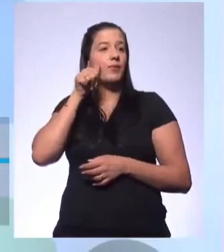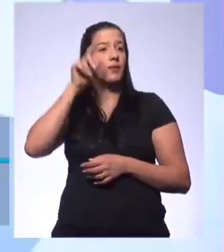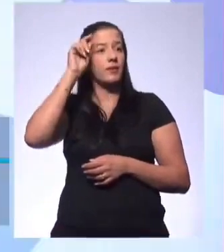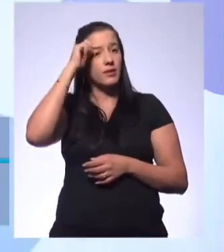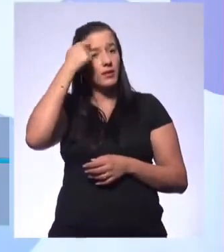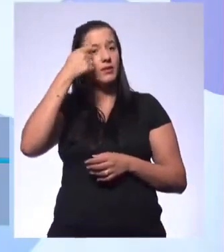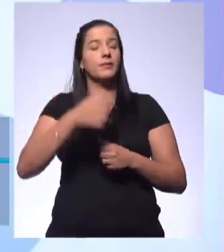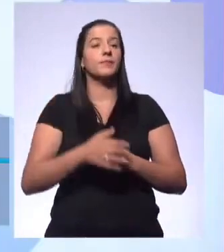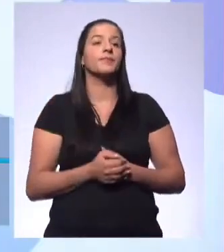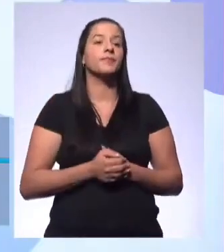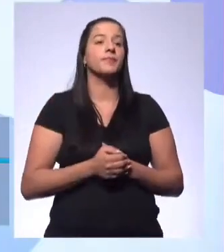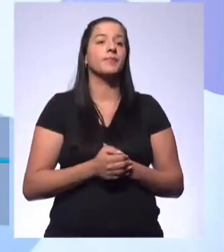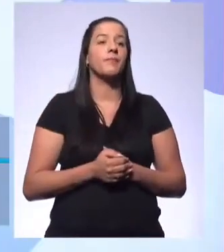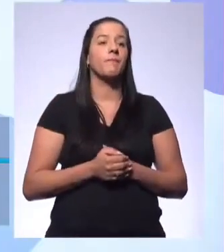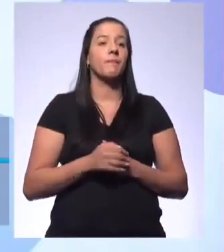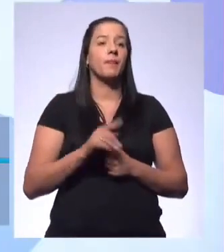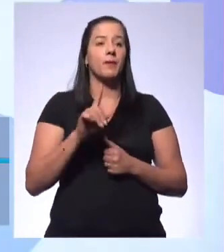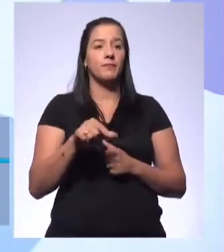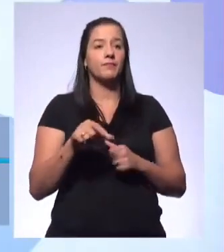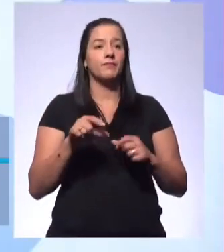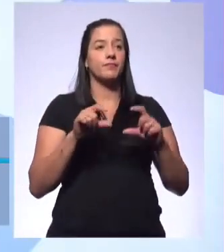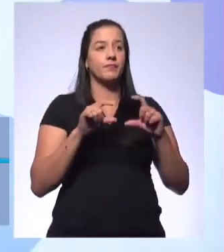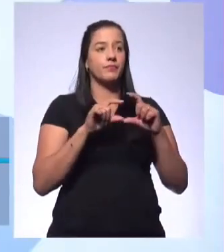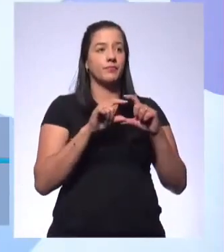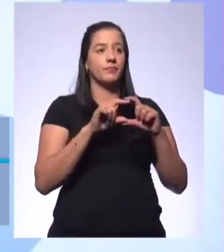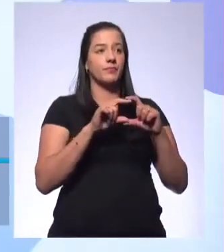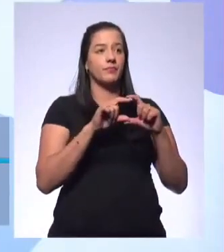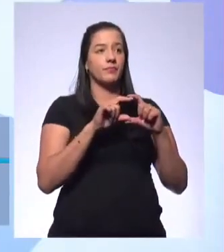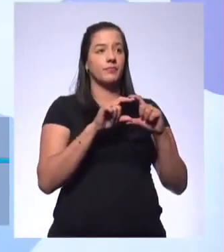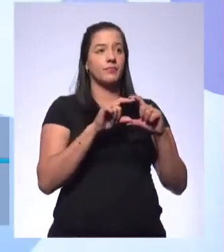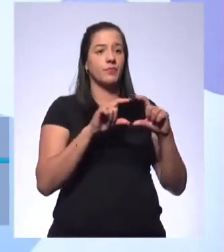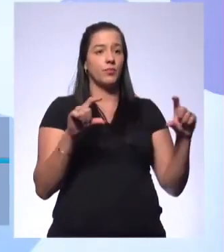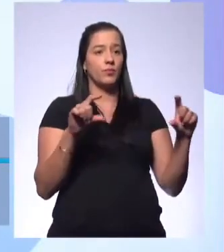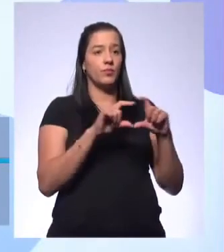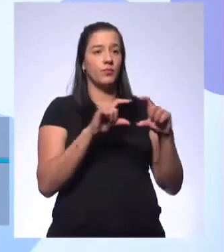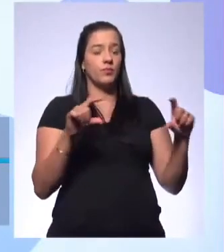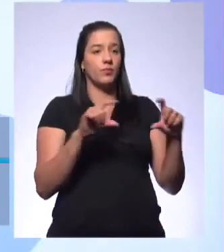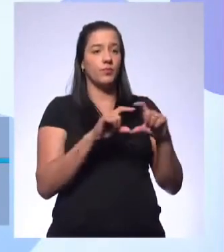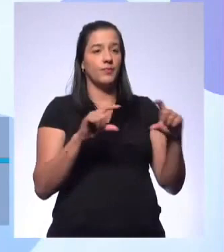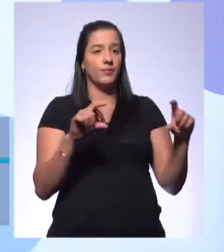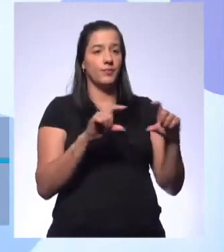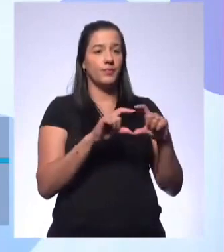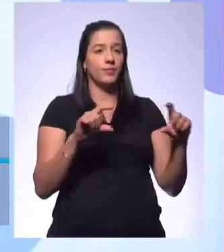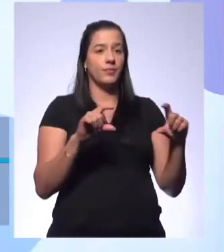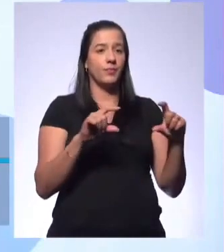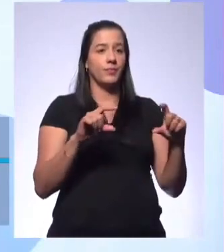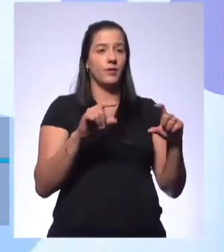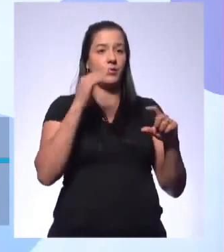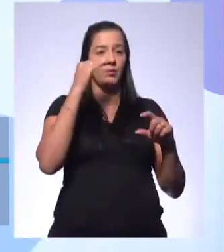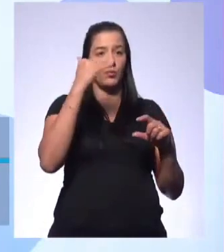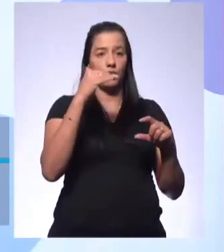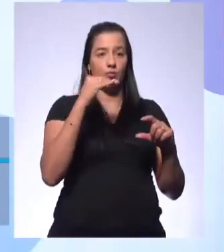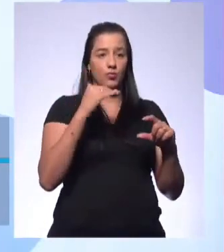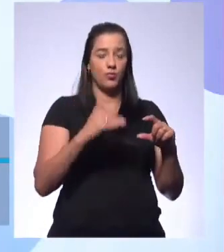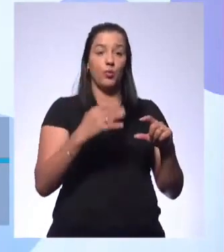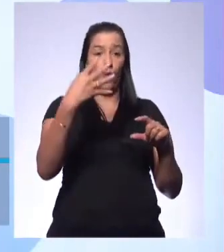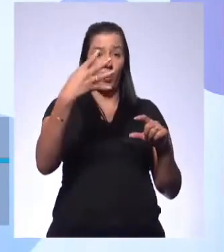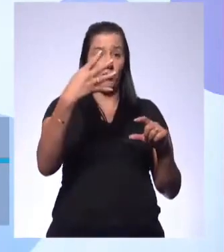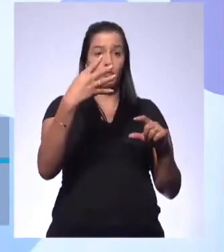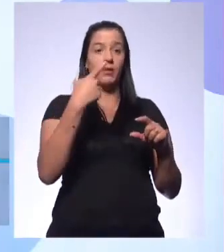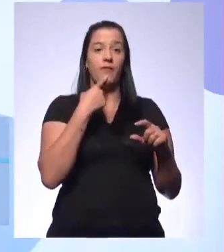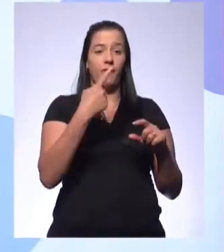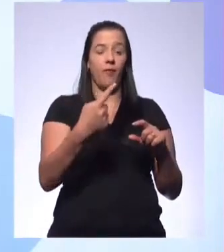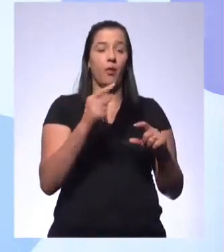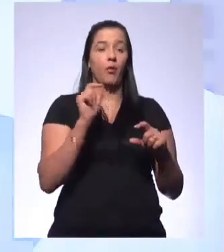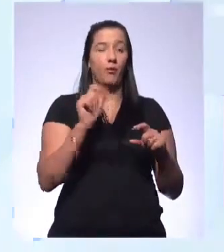trecho, professor, que é muito Sim. bacana? Perdão, no texto, por favor, Não, olha vamos só. lá. Ele fala assim, no quarto verso, no quinto verso, por